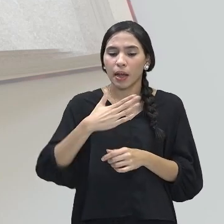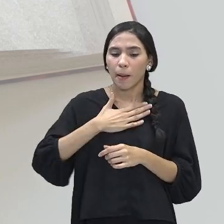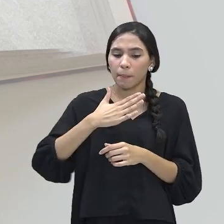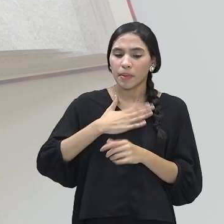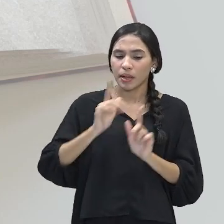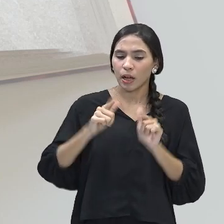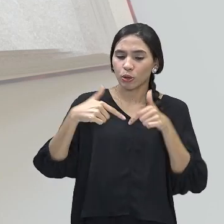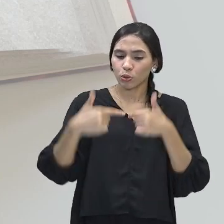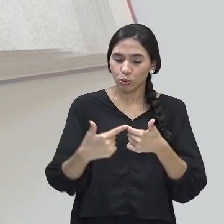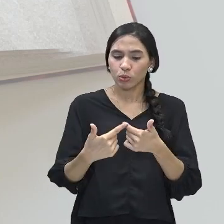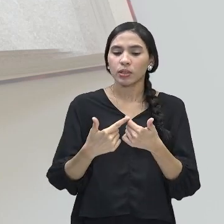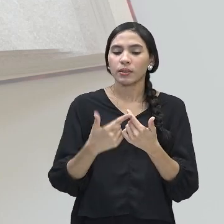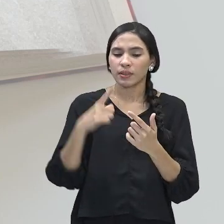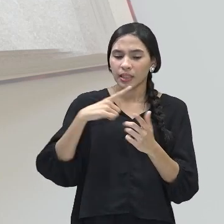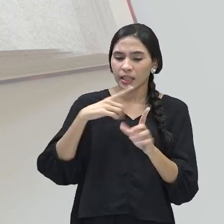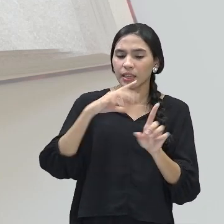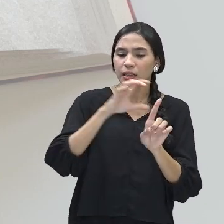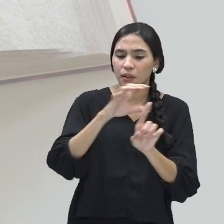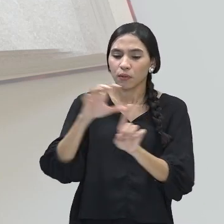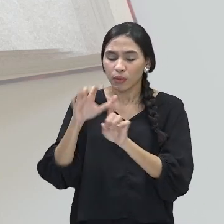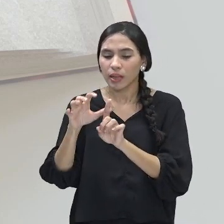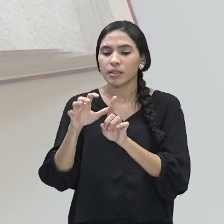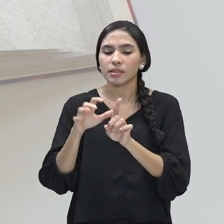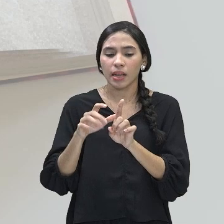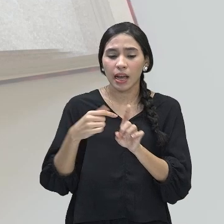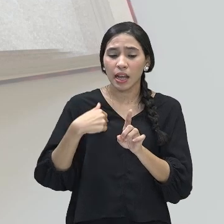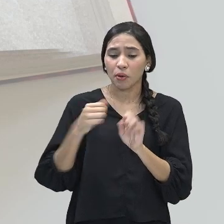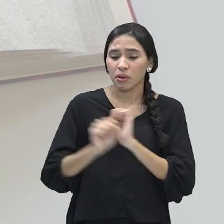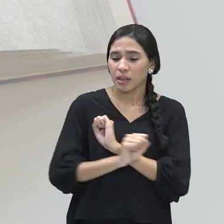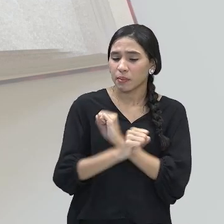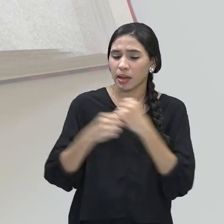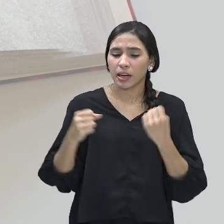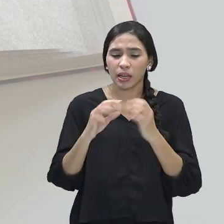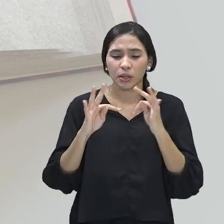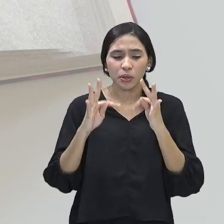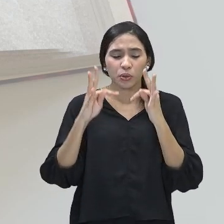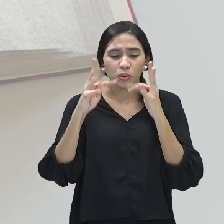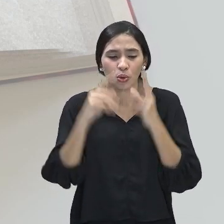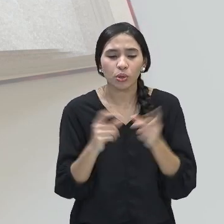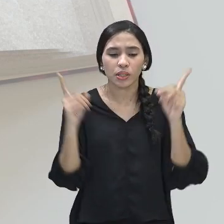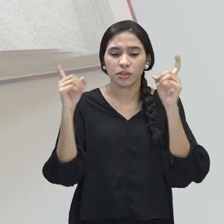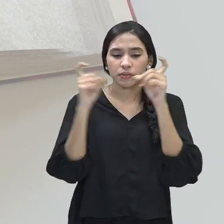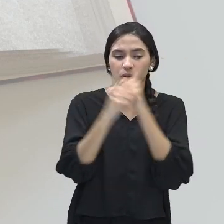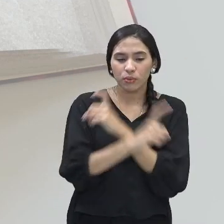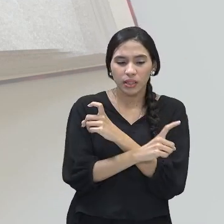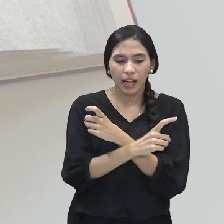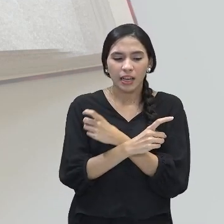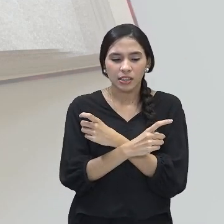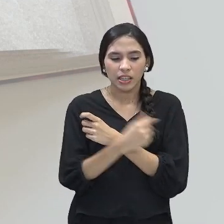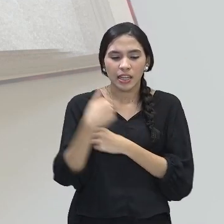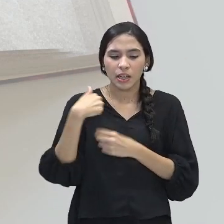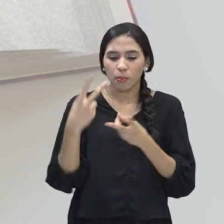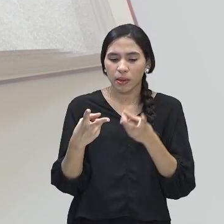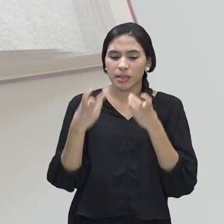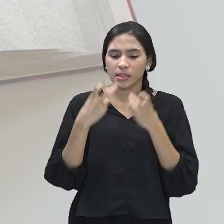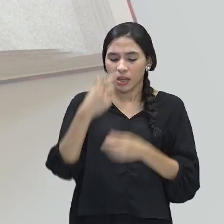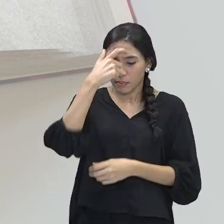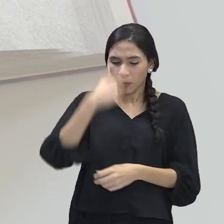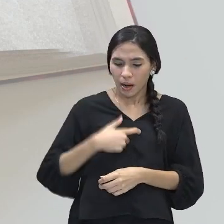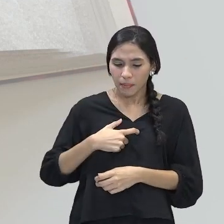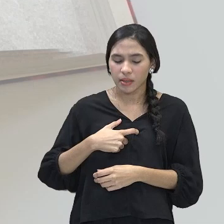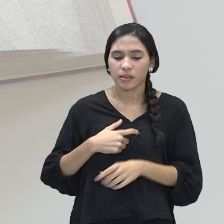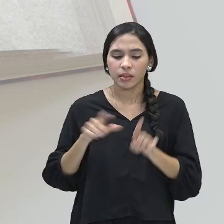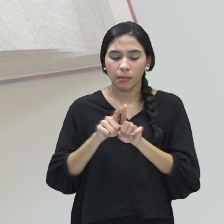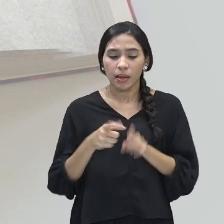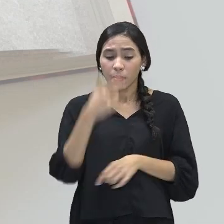será criação, nascimento. Eu romperei todos os nãos que existem dentro de mim. Provarei a mim